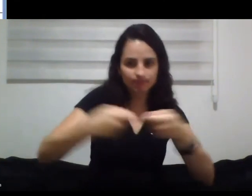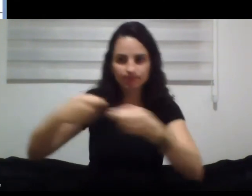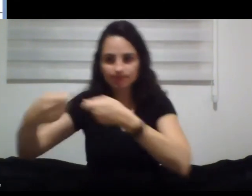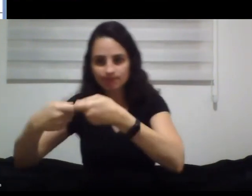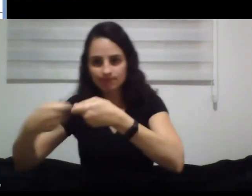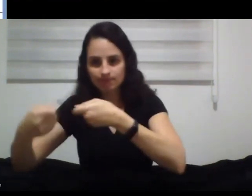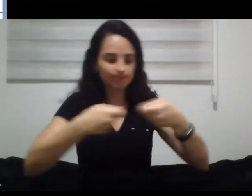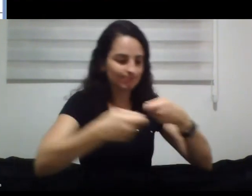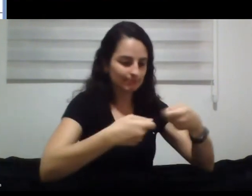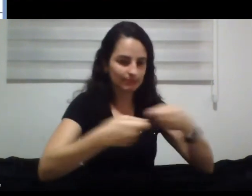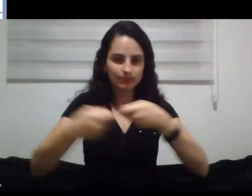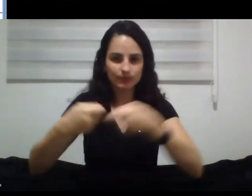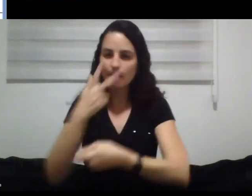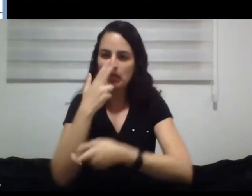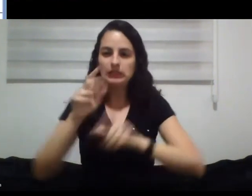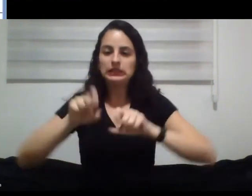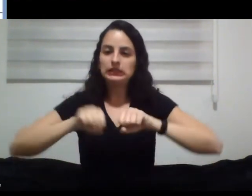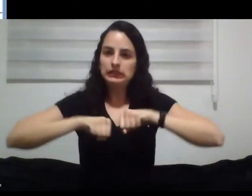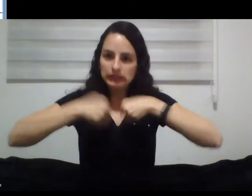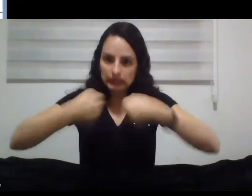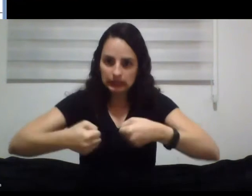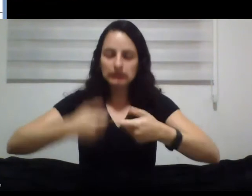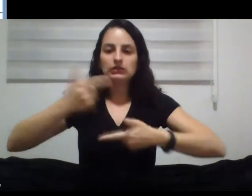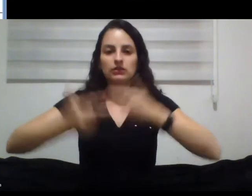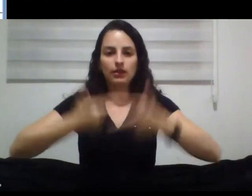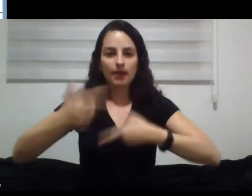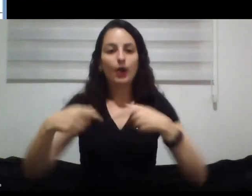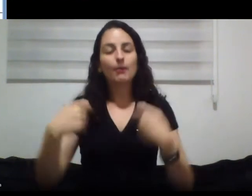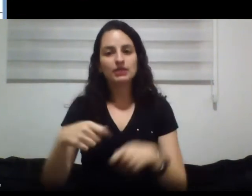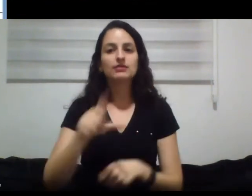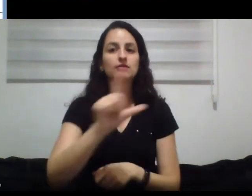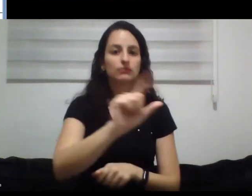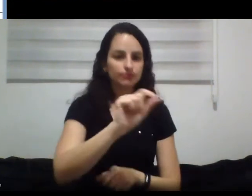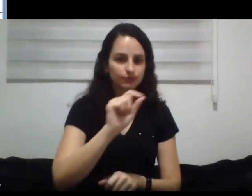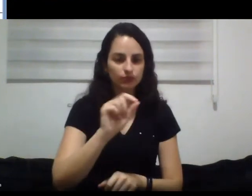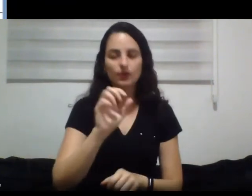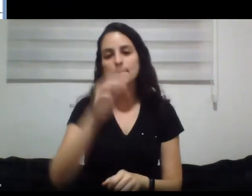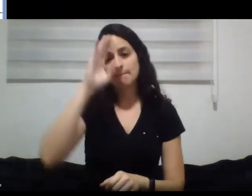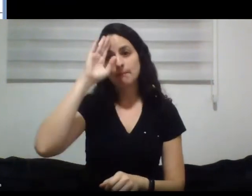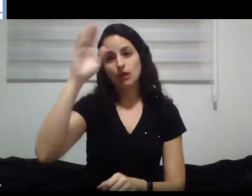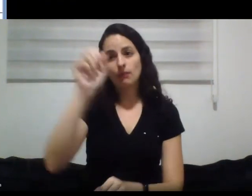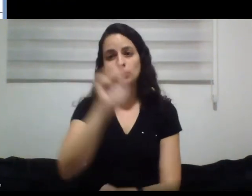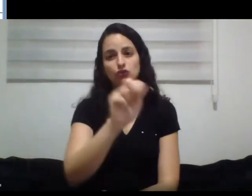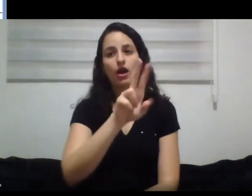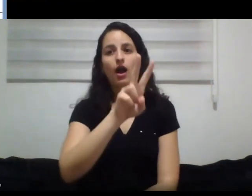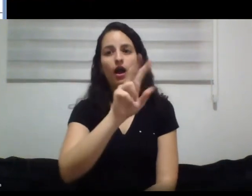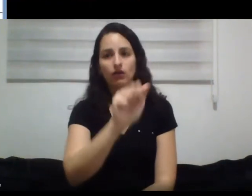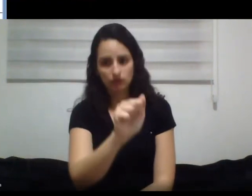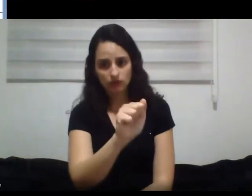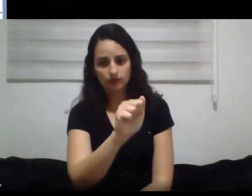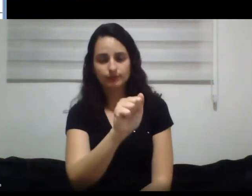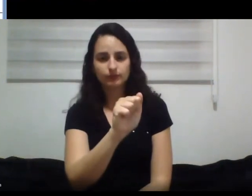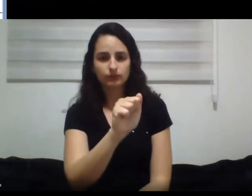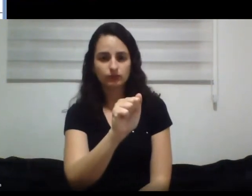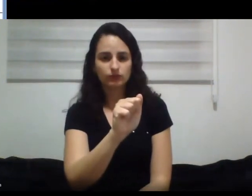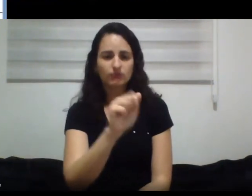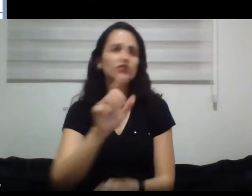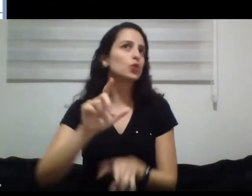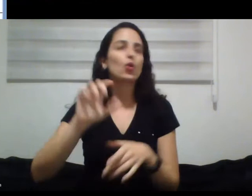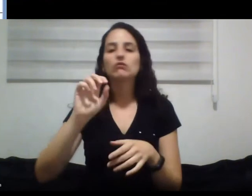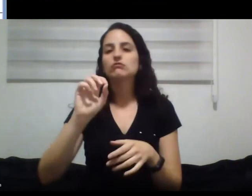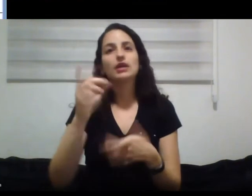seria... Eu acho que é o conforto de cada um. Né? Tá, porque, assim, tá jóia. A gente colocou